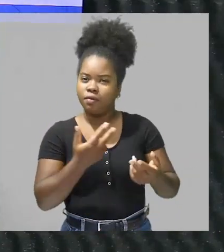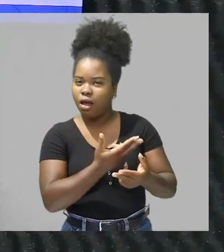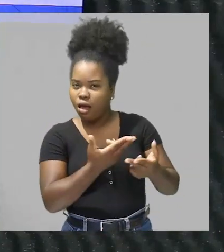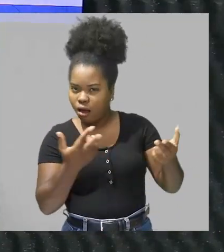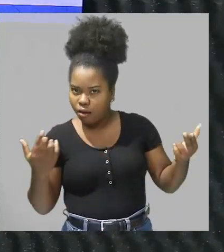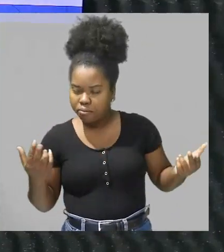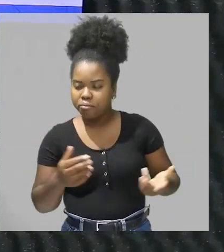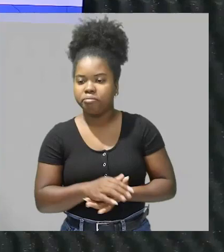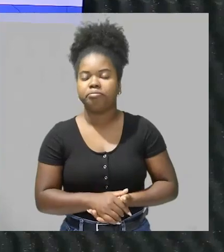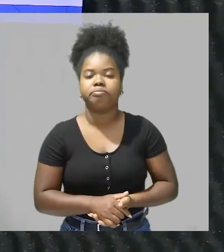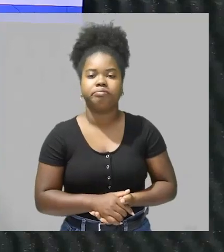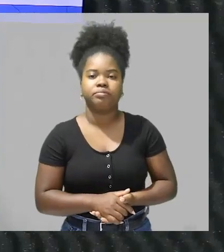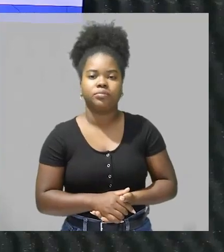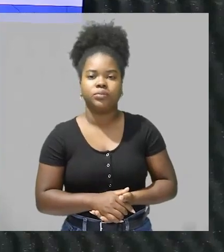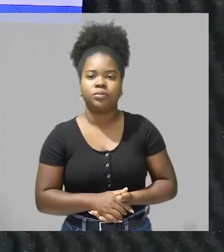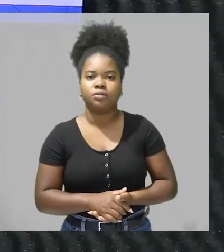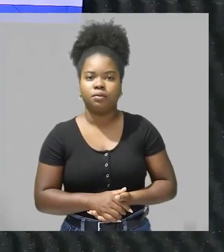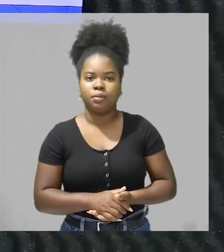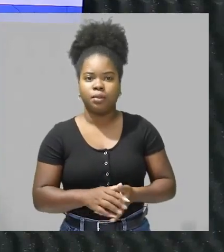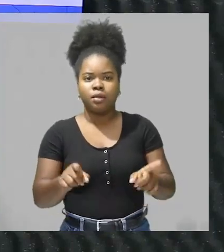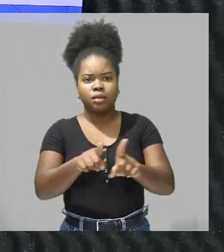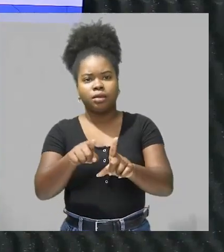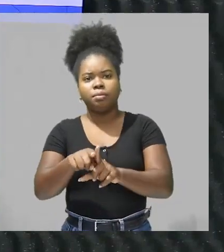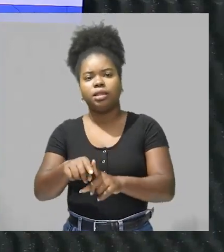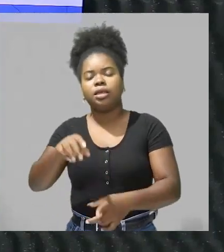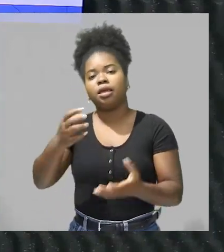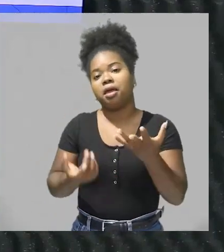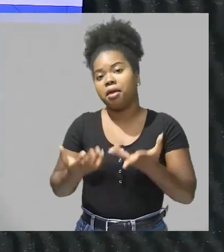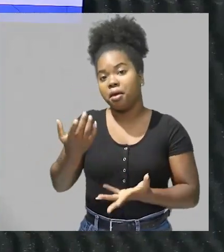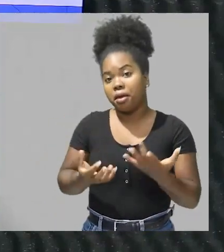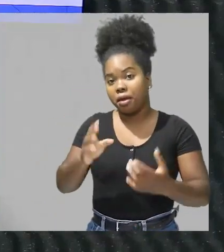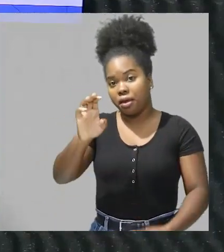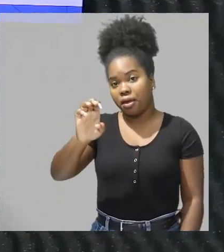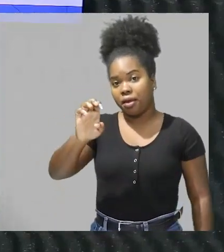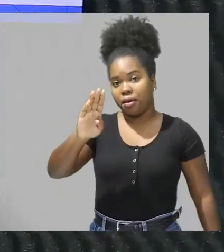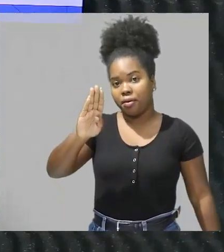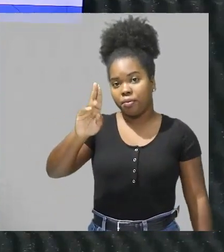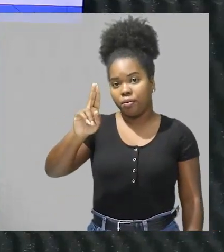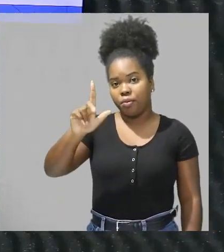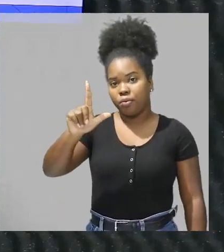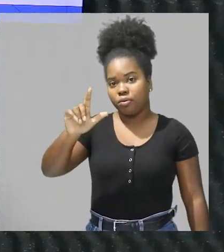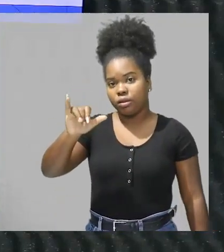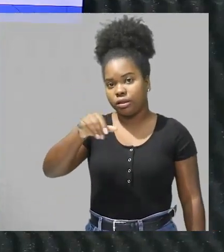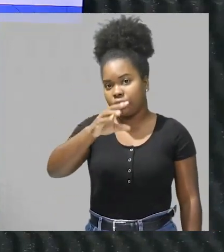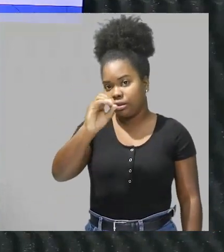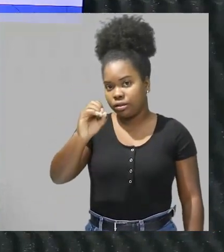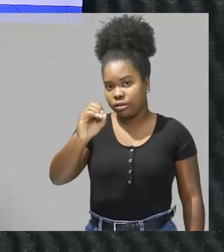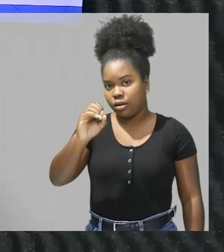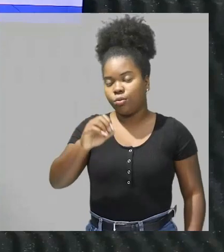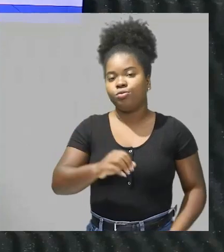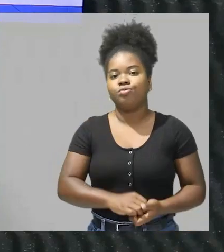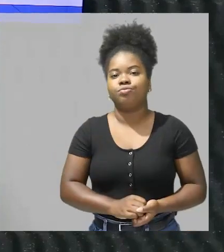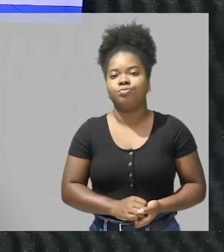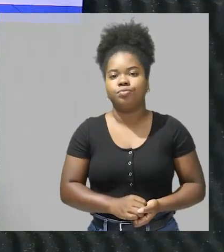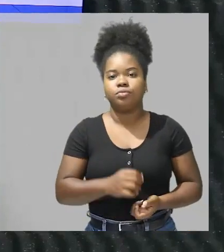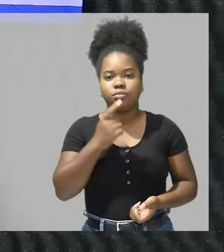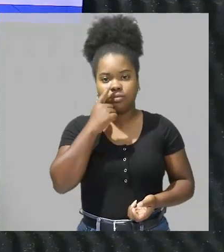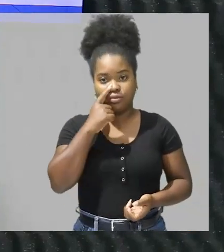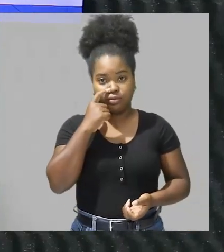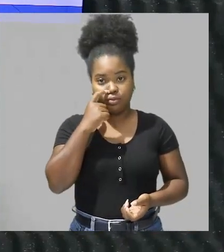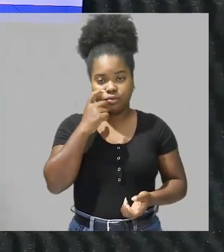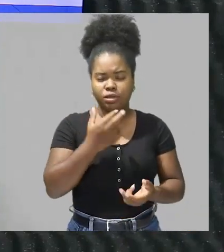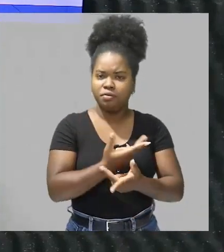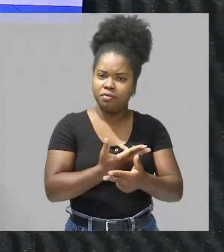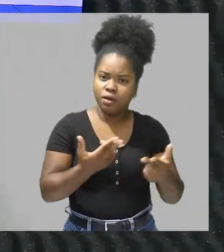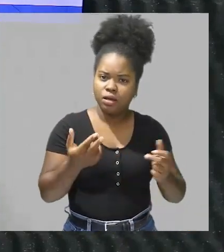carbonos a faixa do ponto de ebulição né ebulição passar do estado líquido para o estado gasoso e